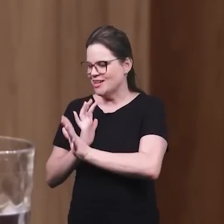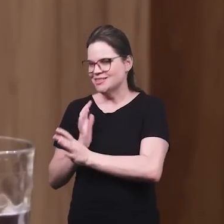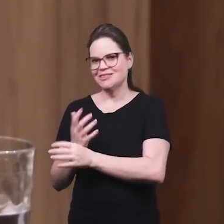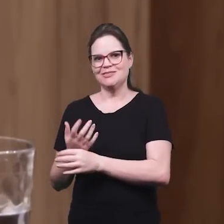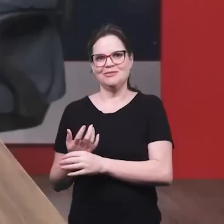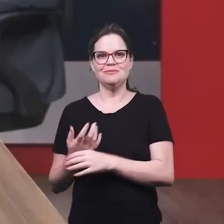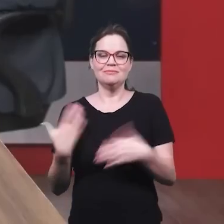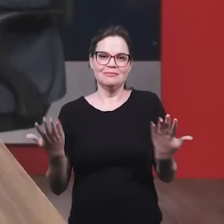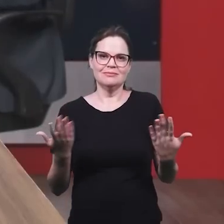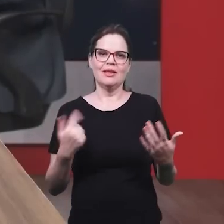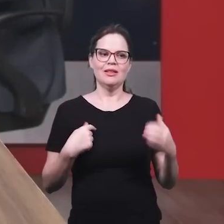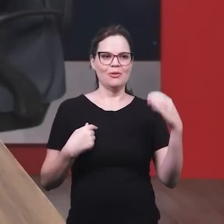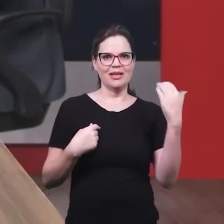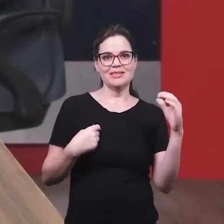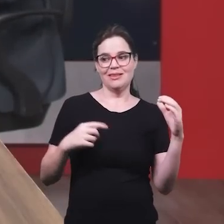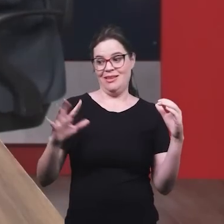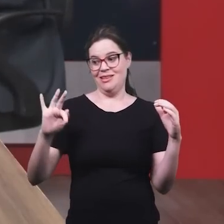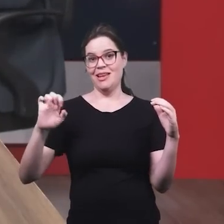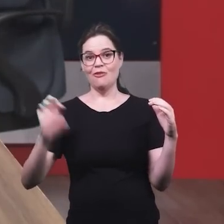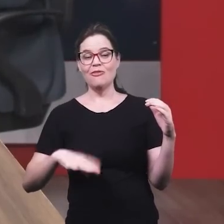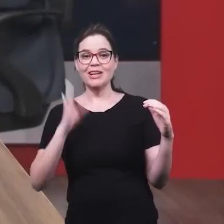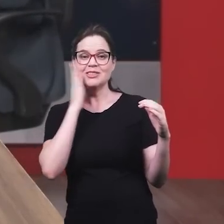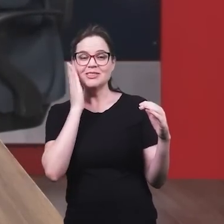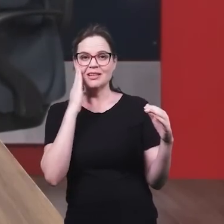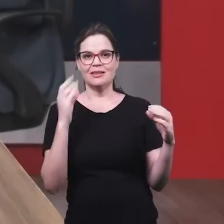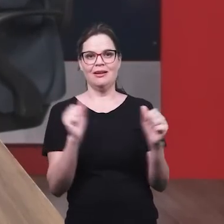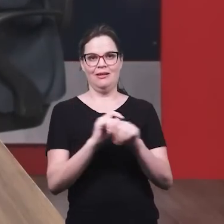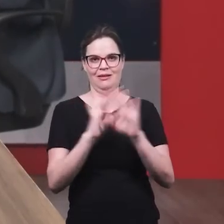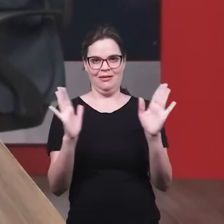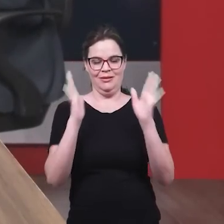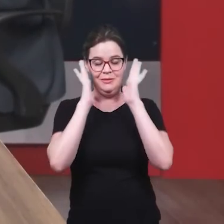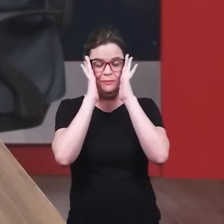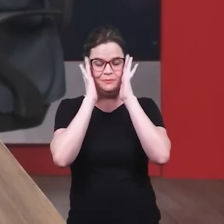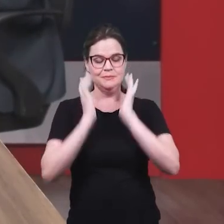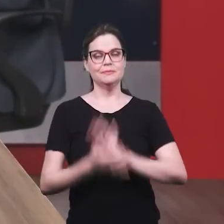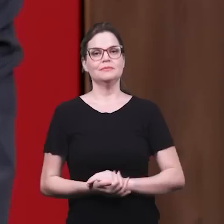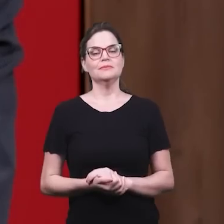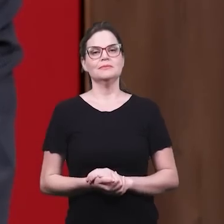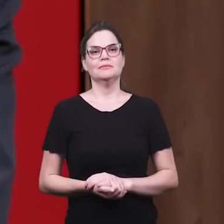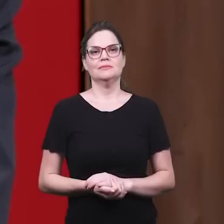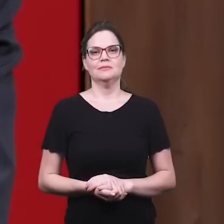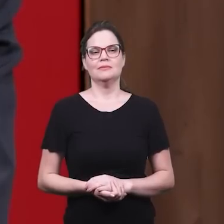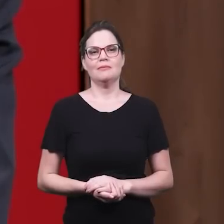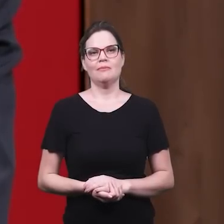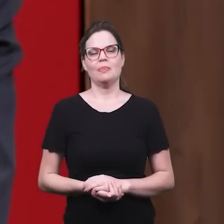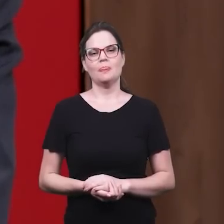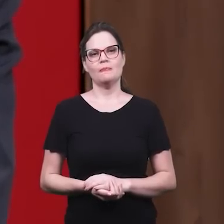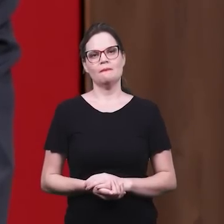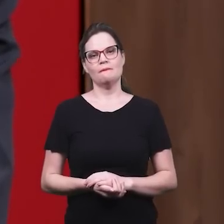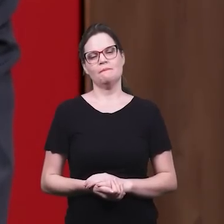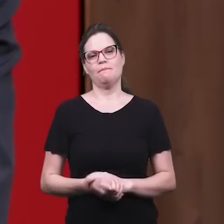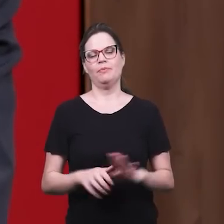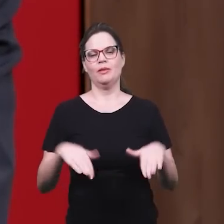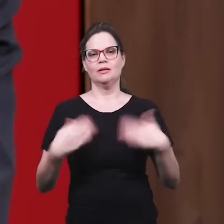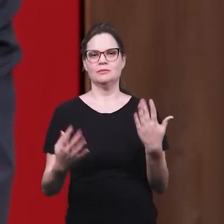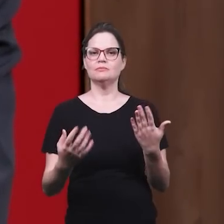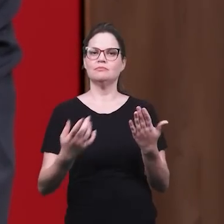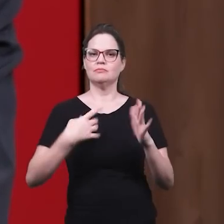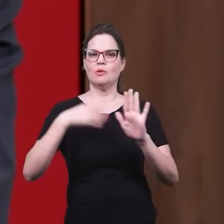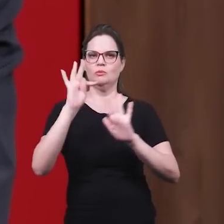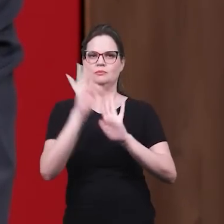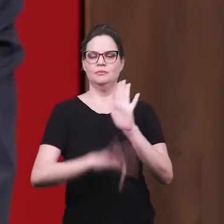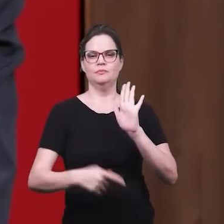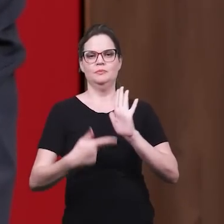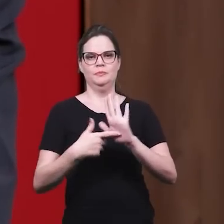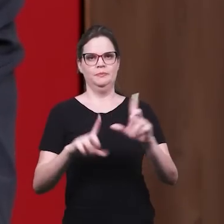É isso mesmo, isso é muito importante, né? E a gente vai observando daquilo que o texto ele nos